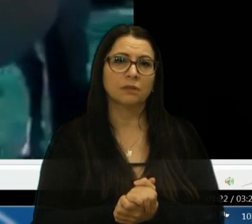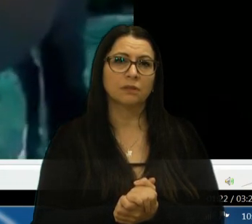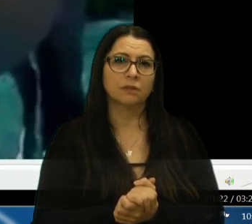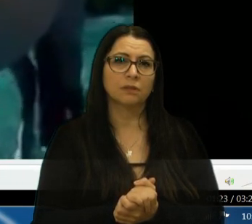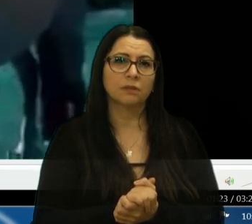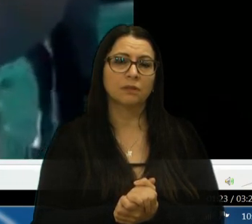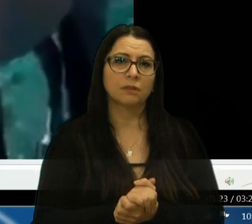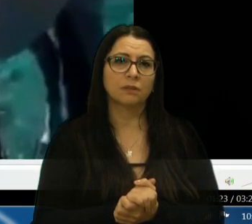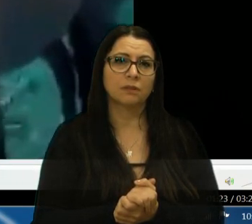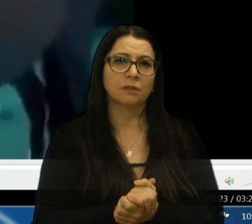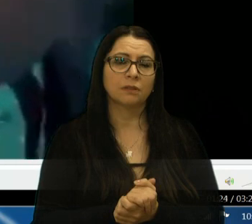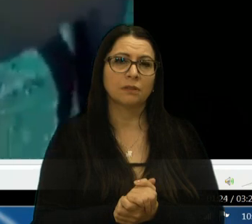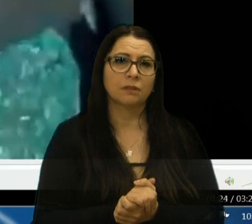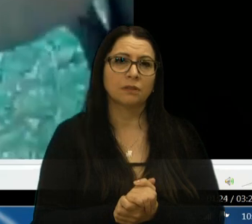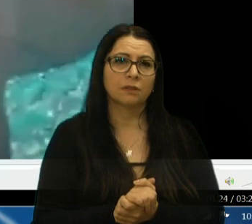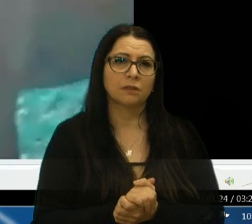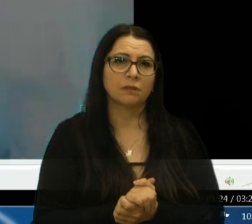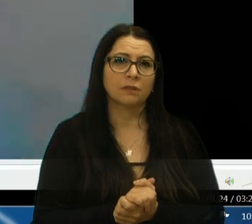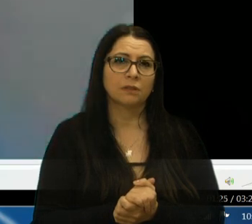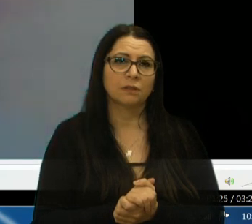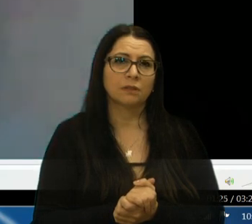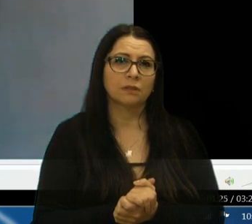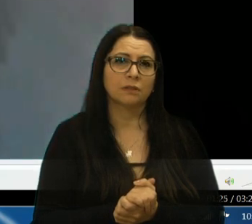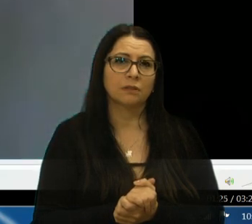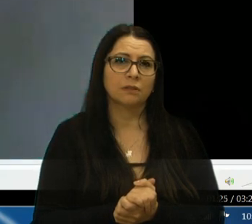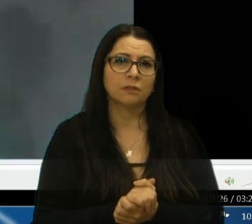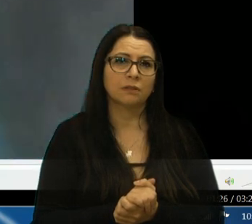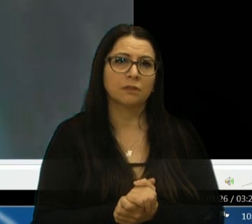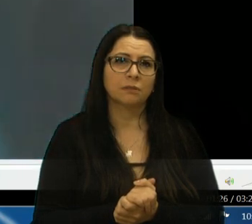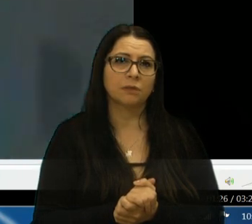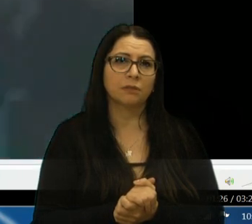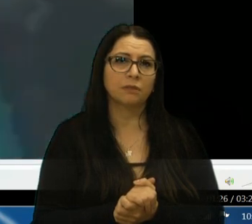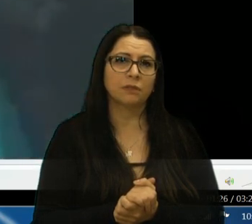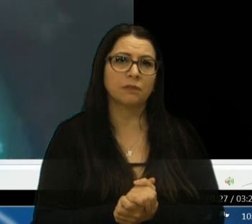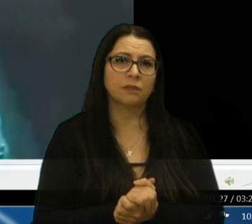Uma bem ali, Catinha. Só parei o vazio aqui, ó.